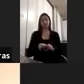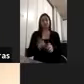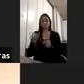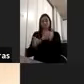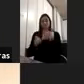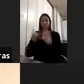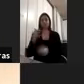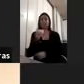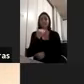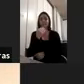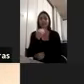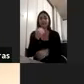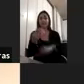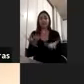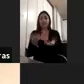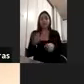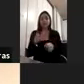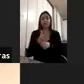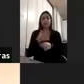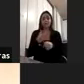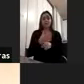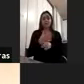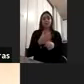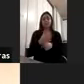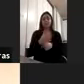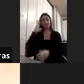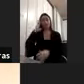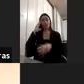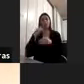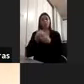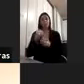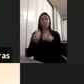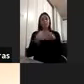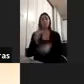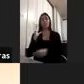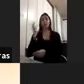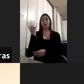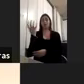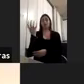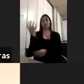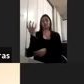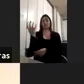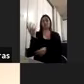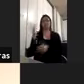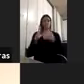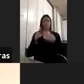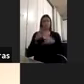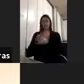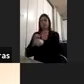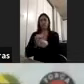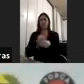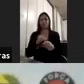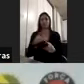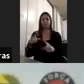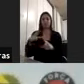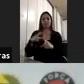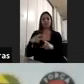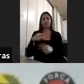Simplesmente eles queriam acessar a fábrica para atender o trabalhador, porque o trabalhador elegeu eles para fazer isso. Quando tivesse... E vocês